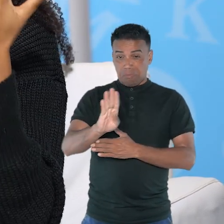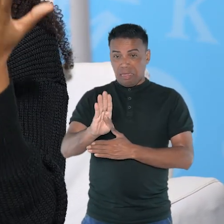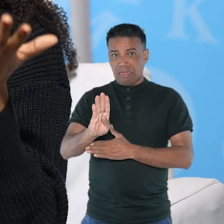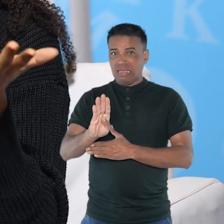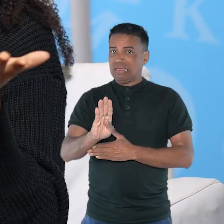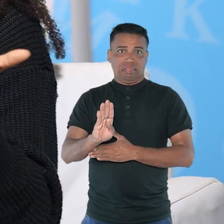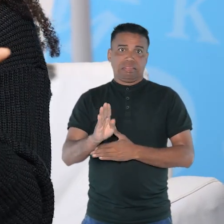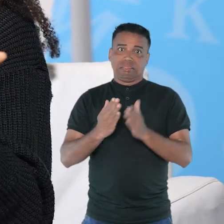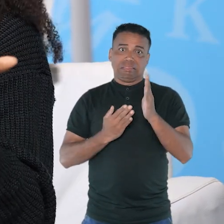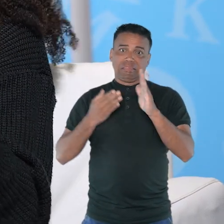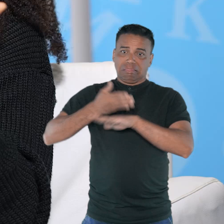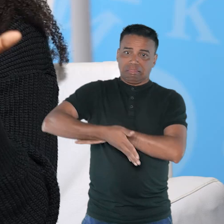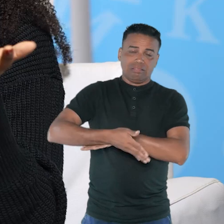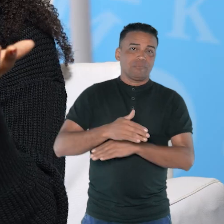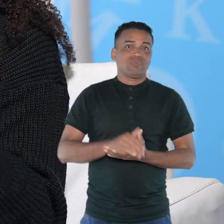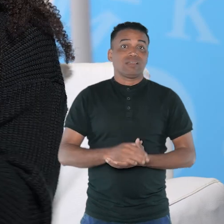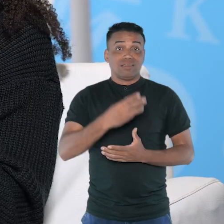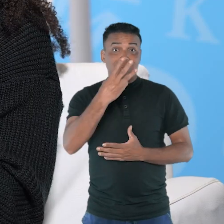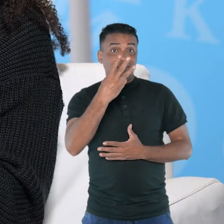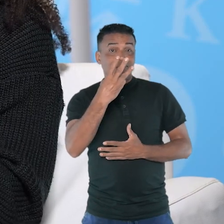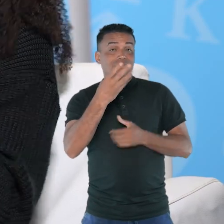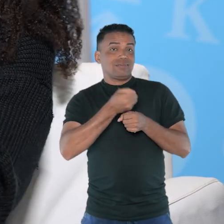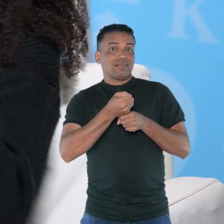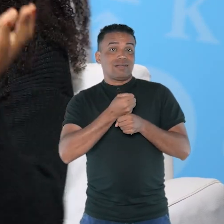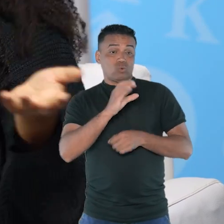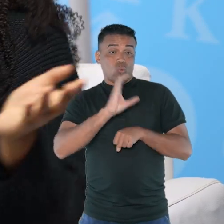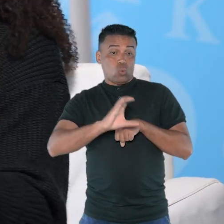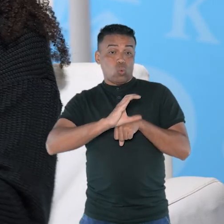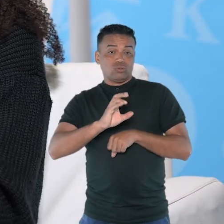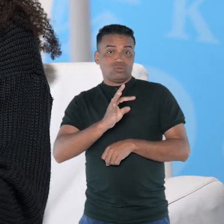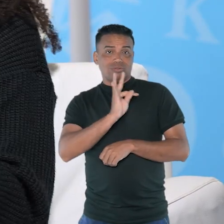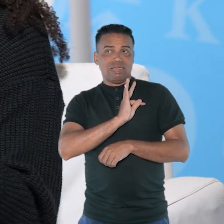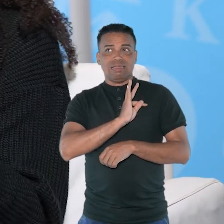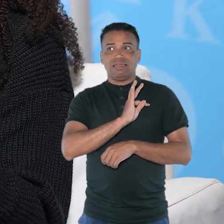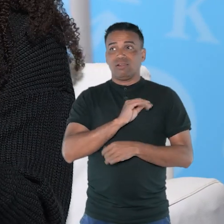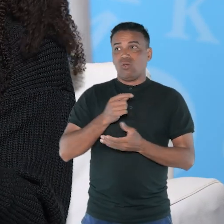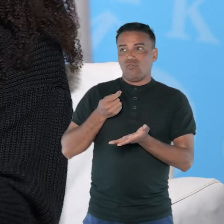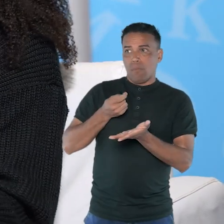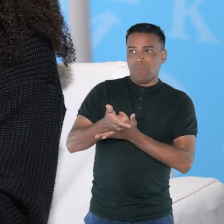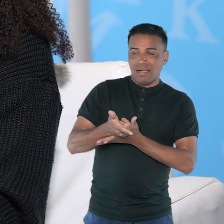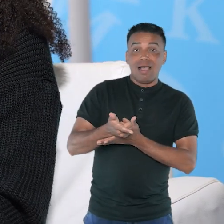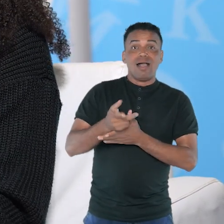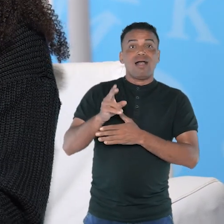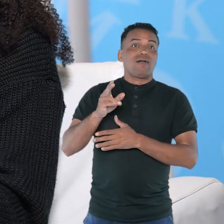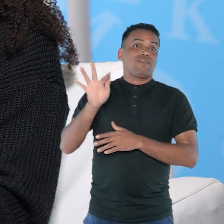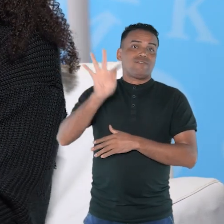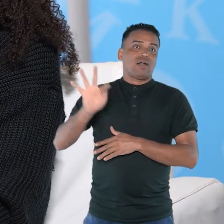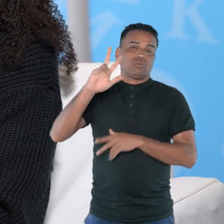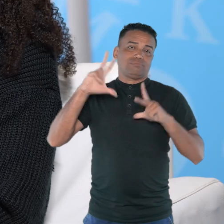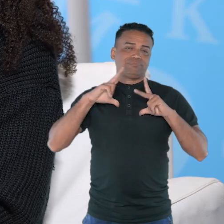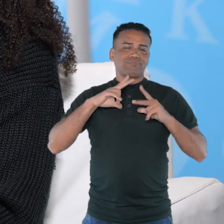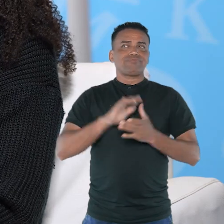Tanto é que eu passei, grande para mim. Passei 3 anos fazendo curso técnico, porque eu falava assim, não, eu vou pagar uma universidade particular. Fiz